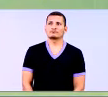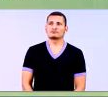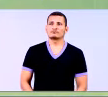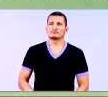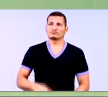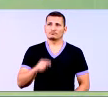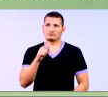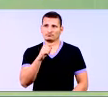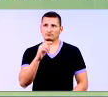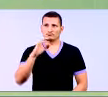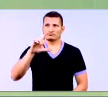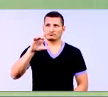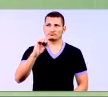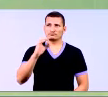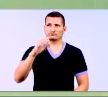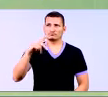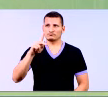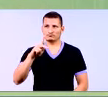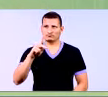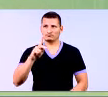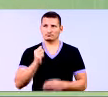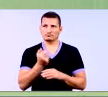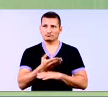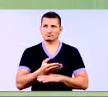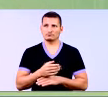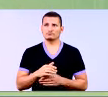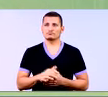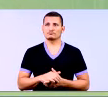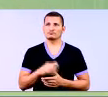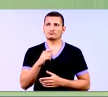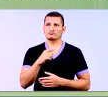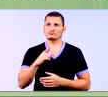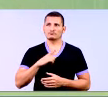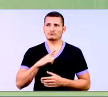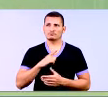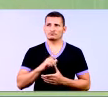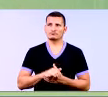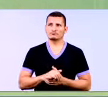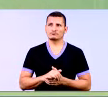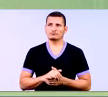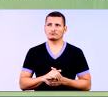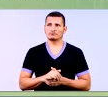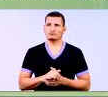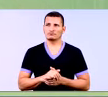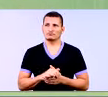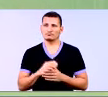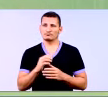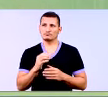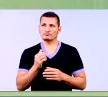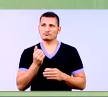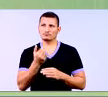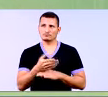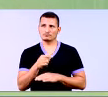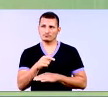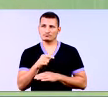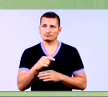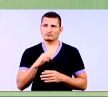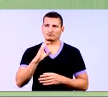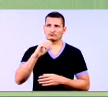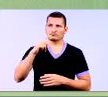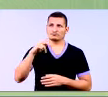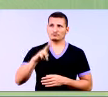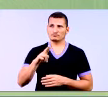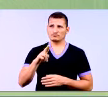Esse clock externo, ele é determinado pela frequência de operação do barramento externo desse processador, que se comunica com o barramento externo